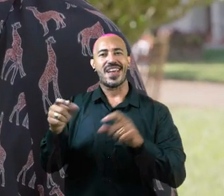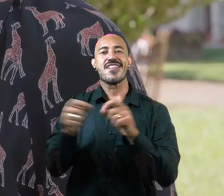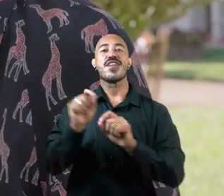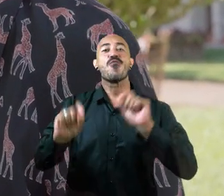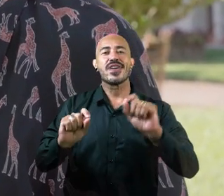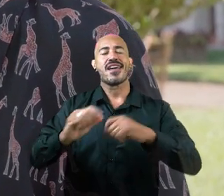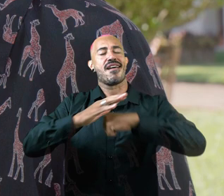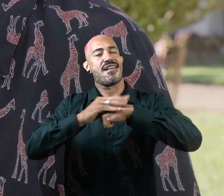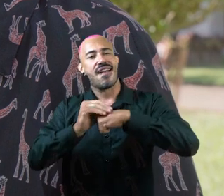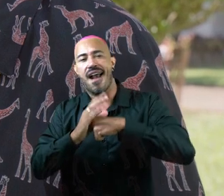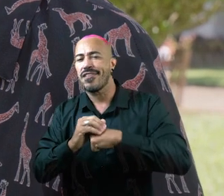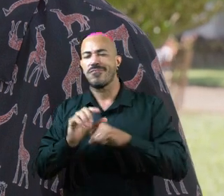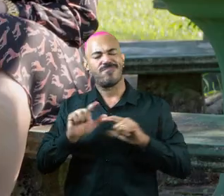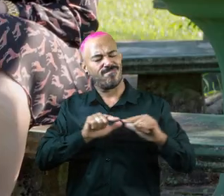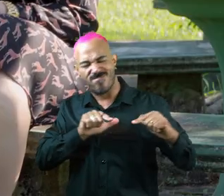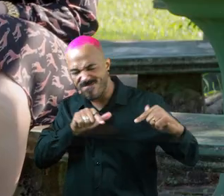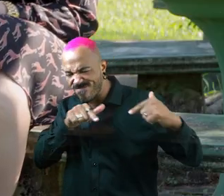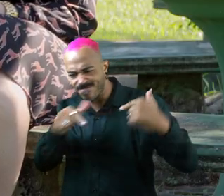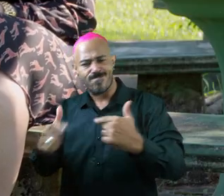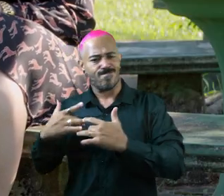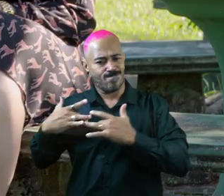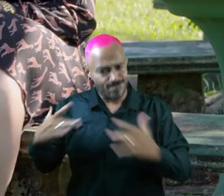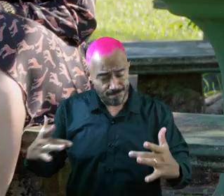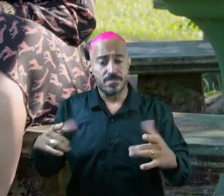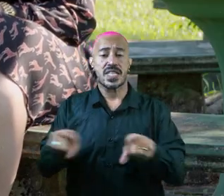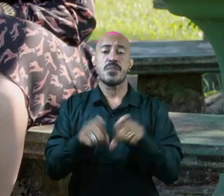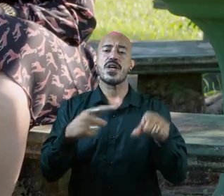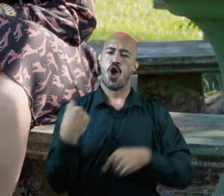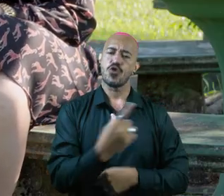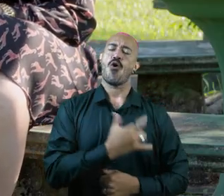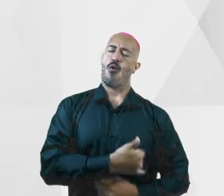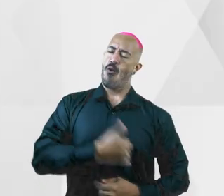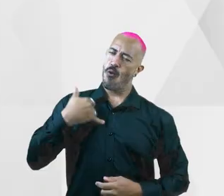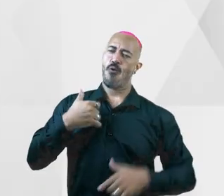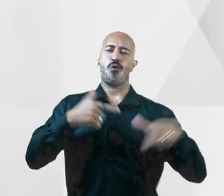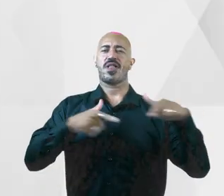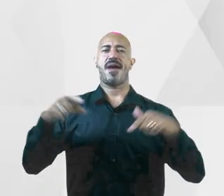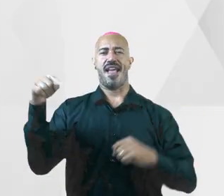com muito carinho, com muita dedicação. A gente tem muito orgulho de trabalhar aqui.